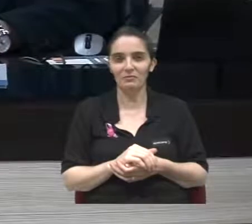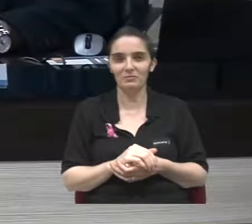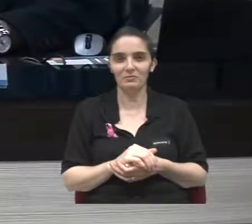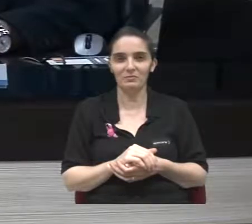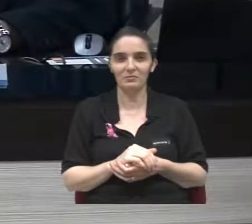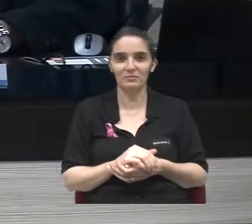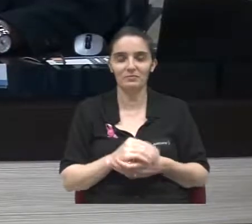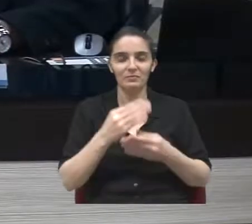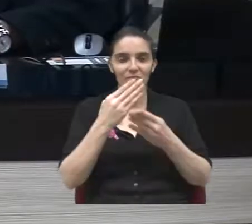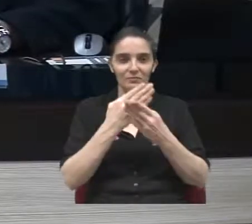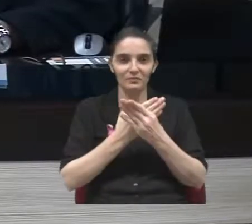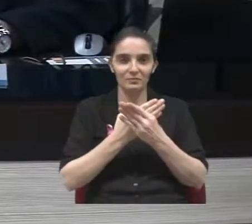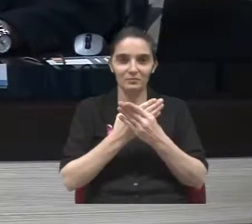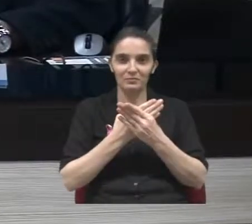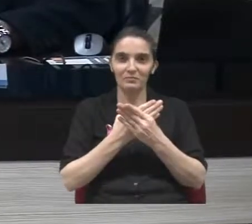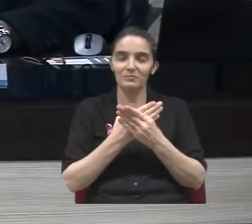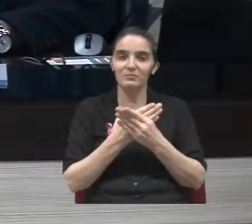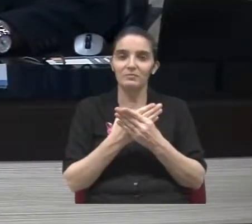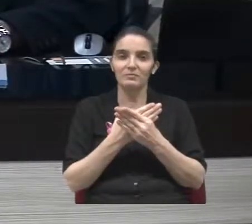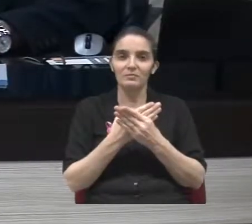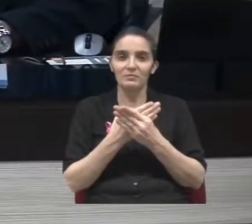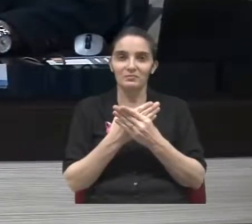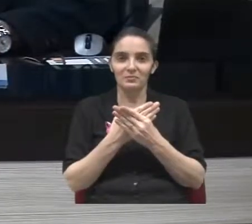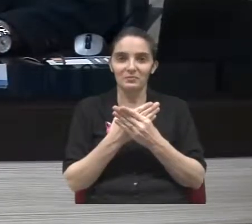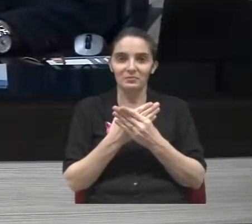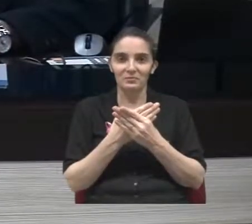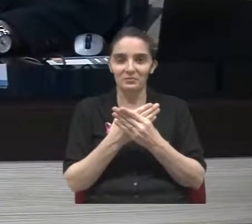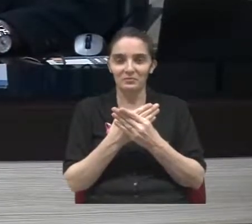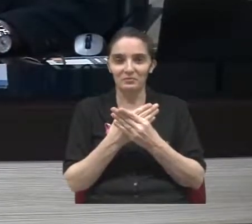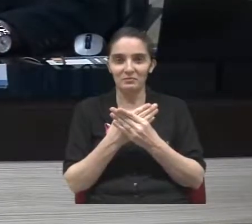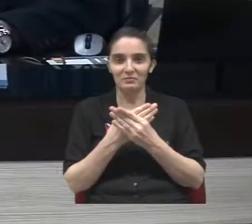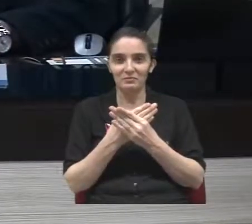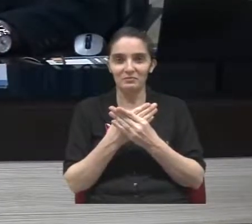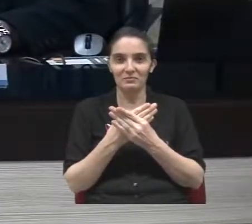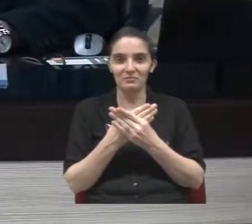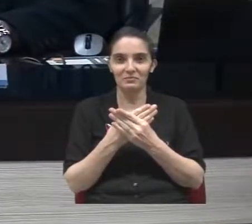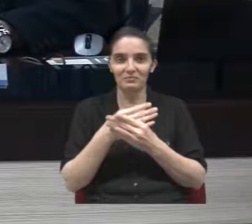Protocolo número